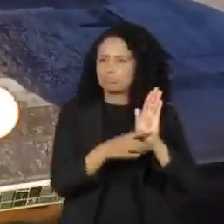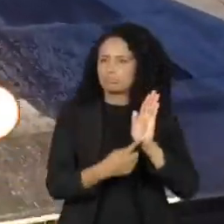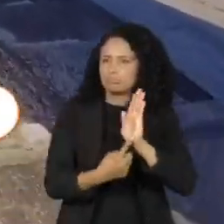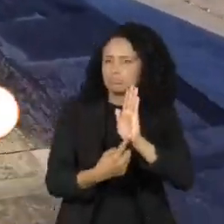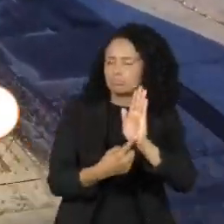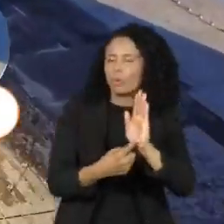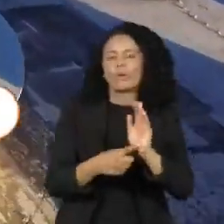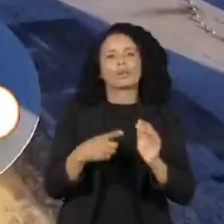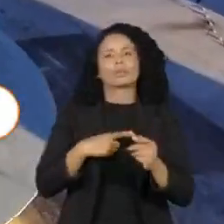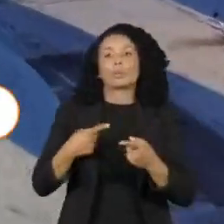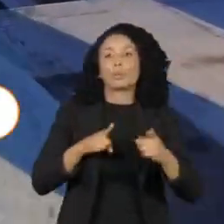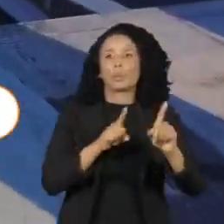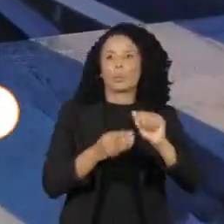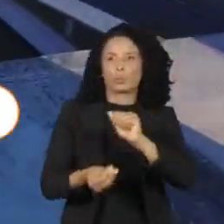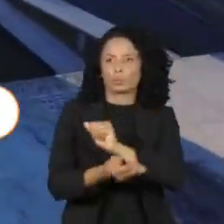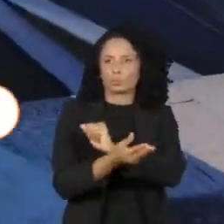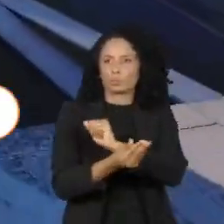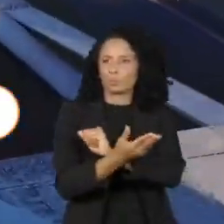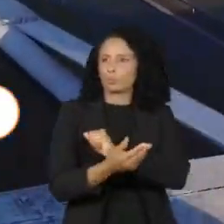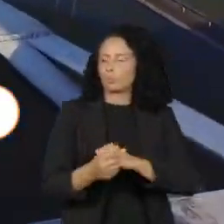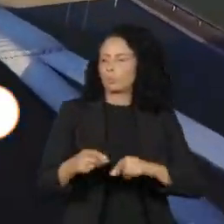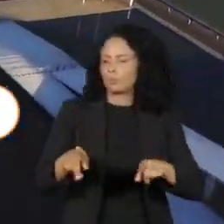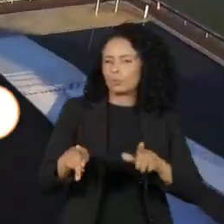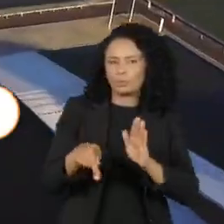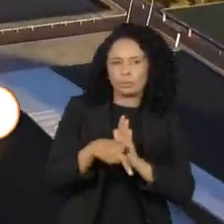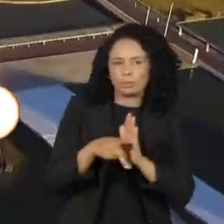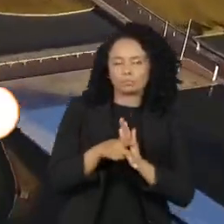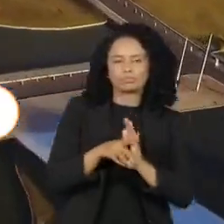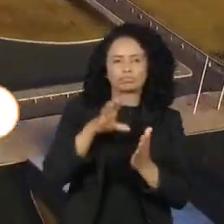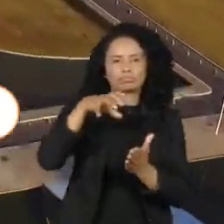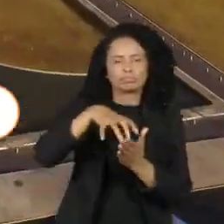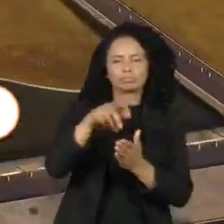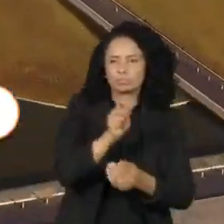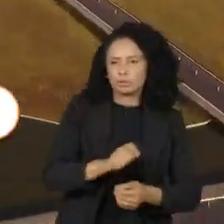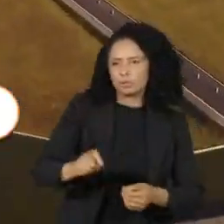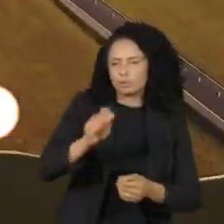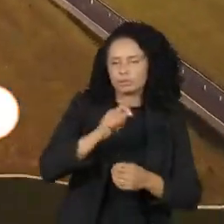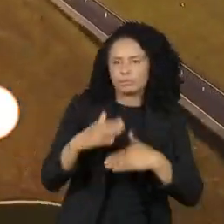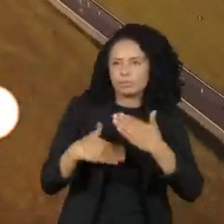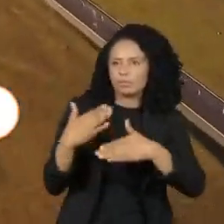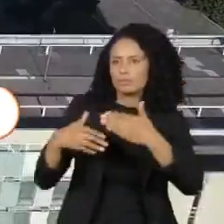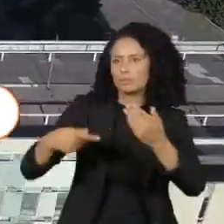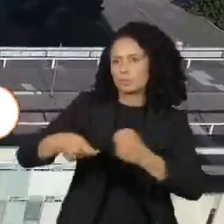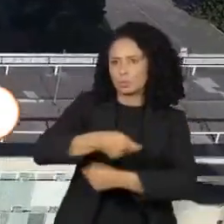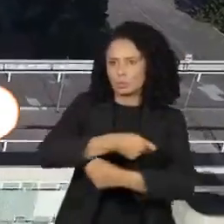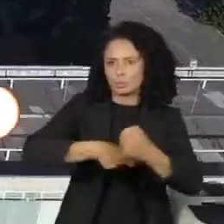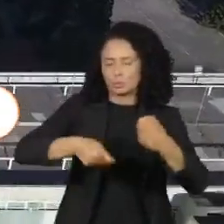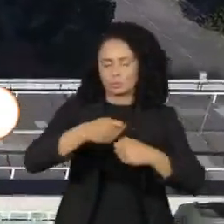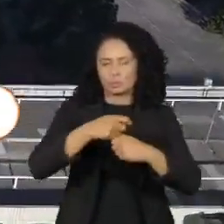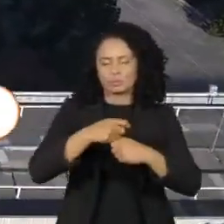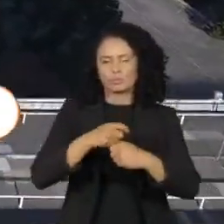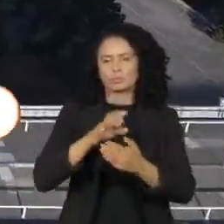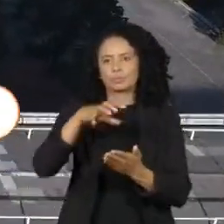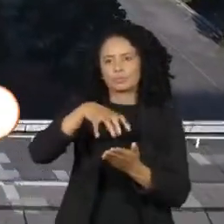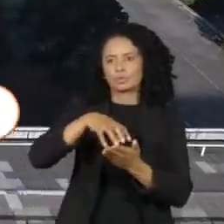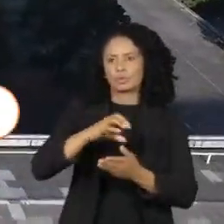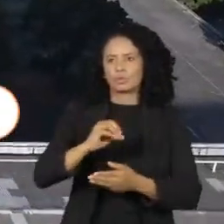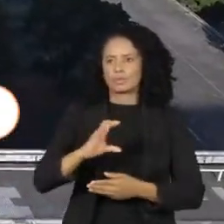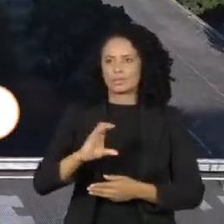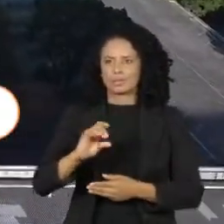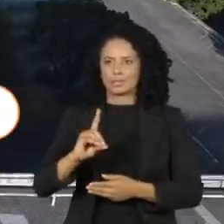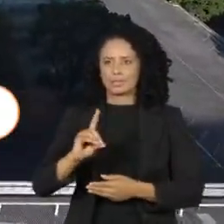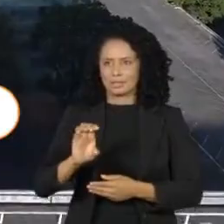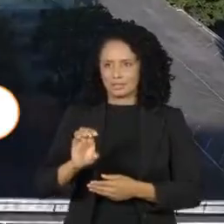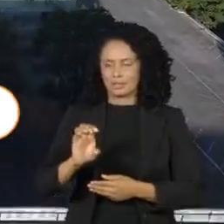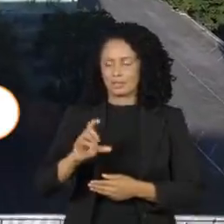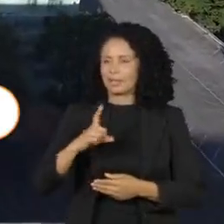Convenção Antissuborno da Organização para Cooperação e Desenvolvimento Econômico, a OCDE. O relatório, que foi